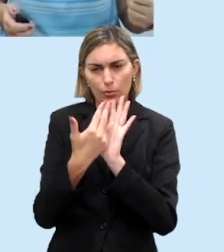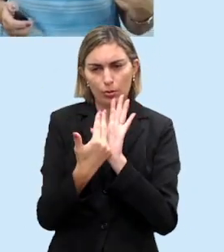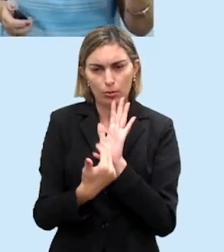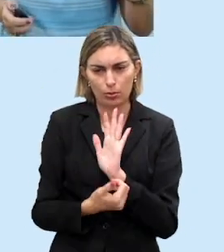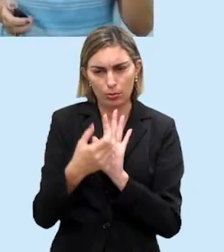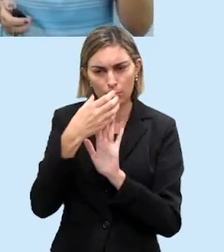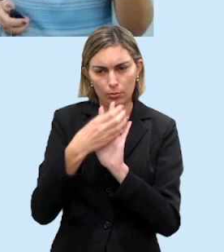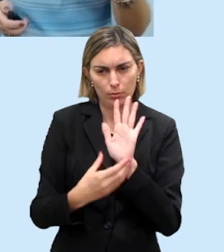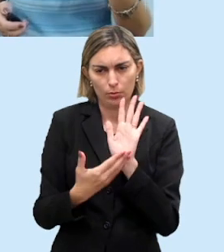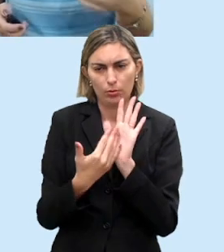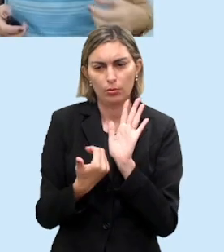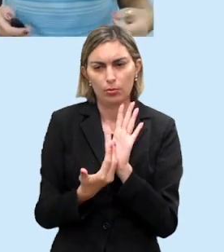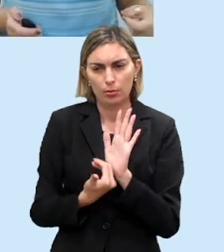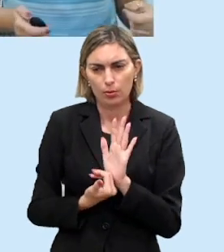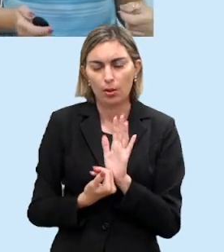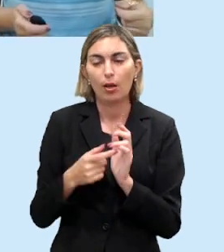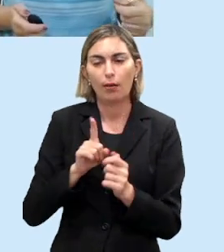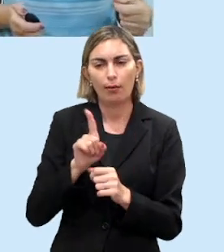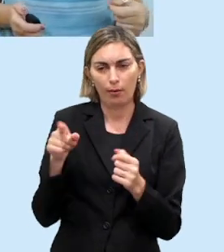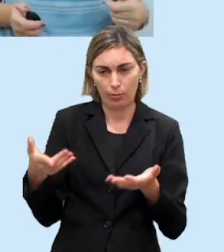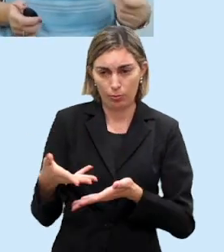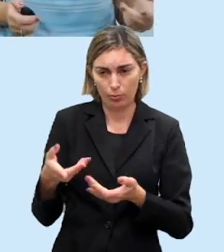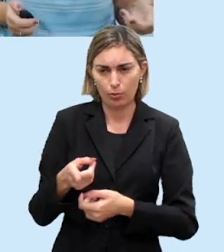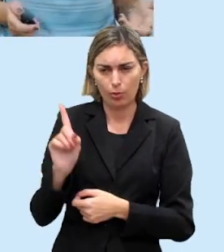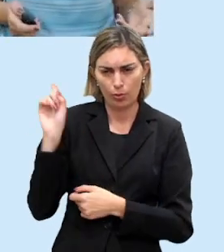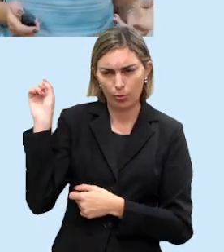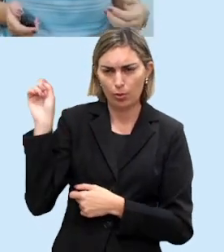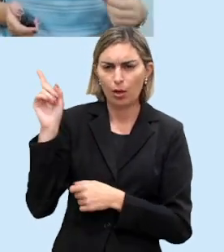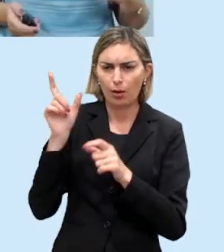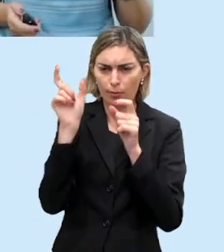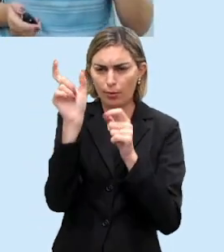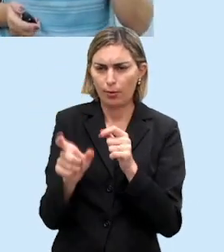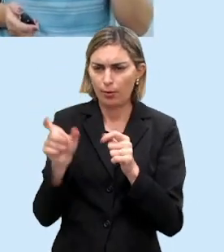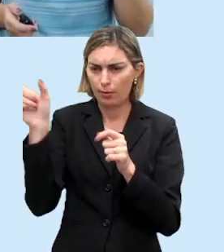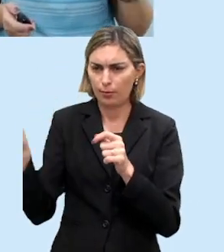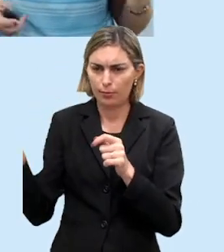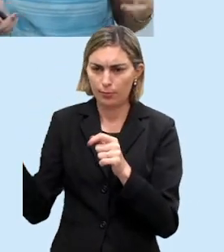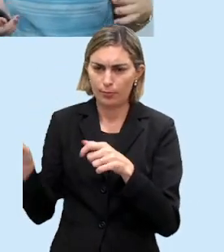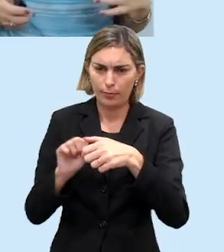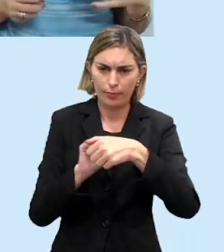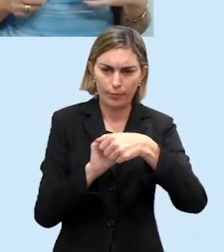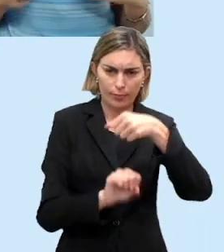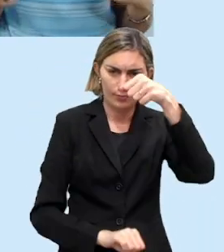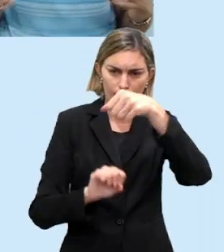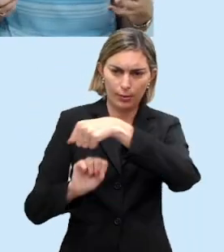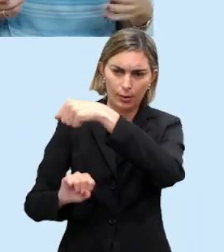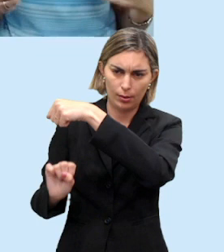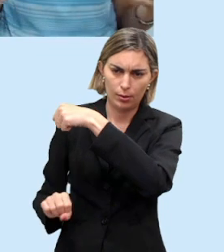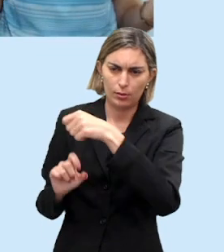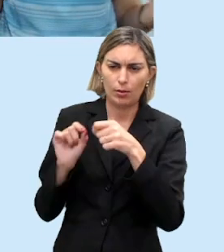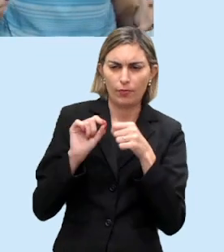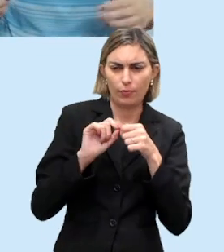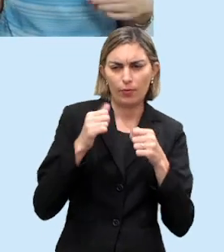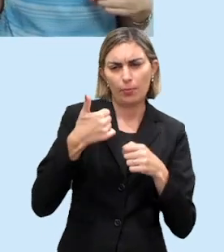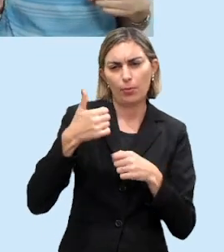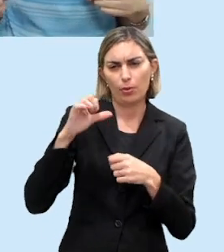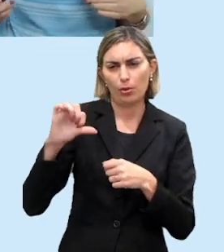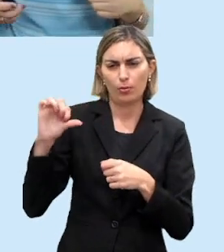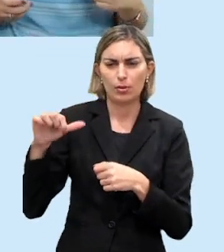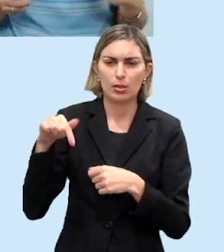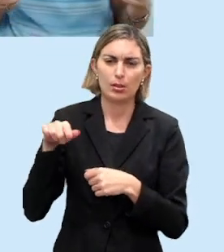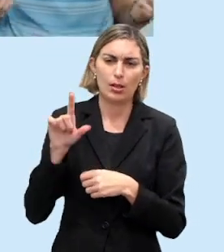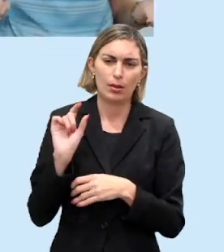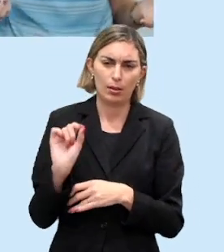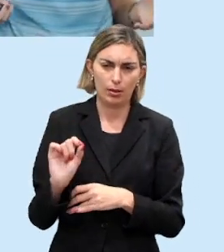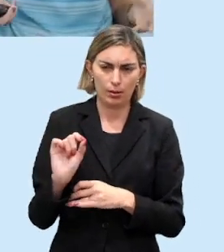capa. Essa família de cartazes, não é, que ela foi confeccionada lá na década de 1970